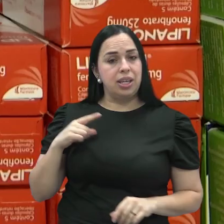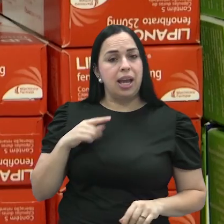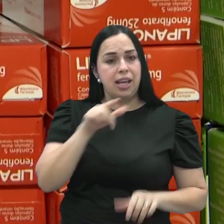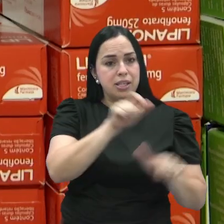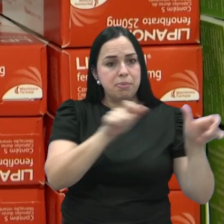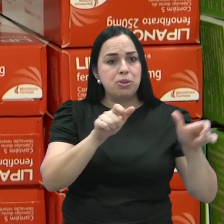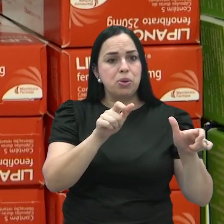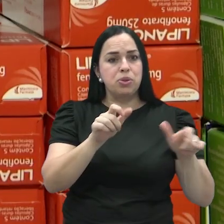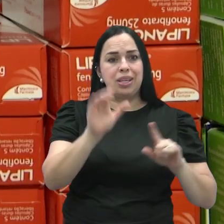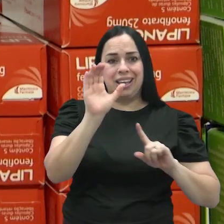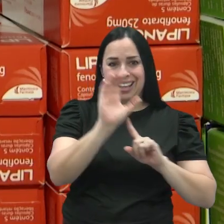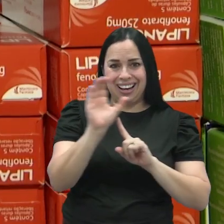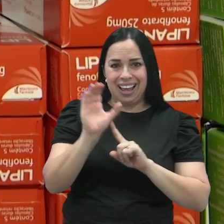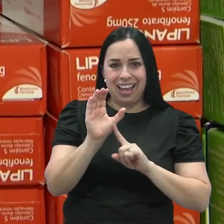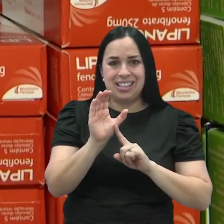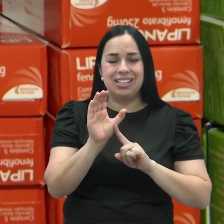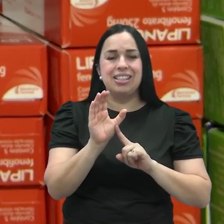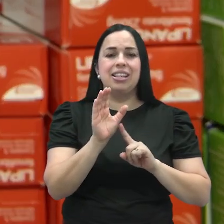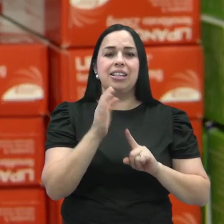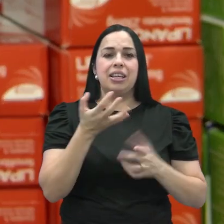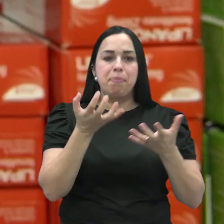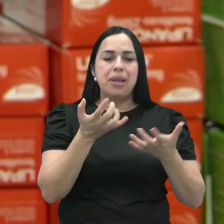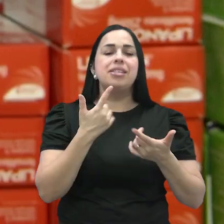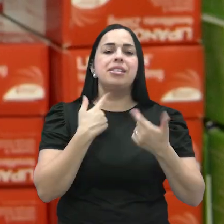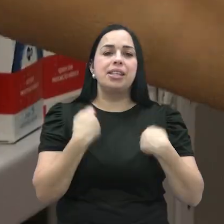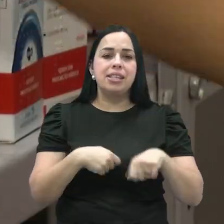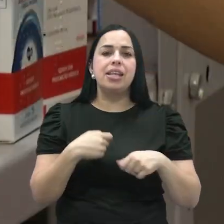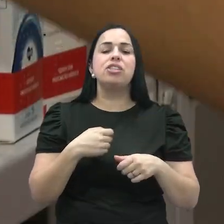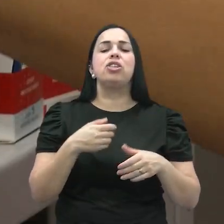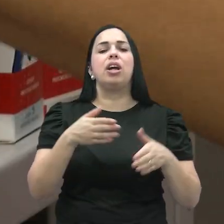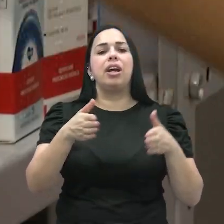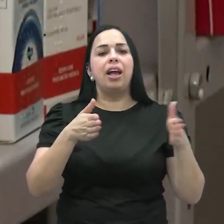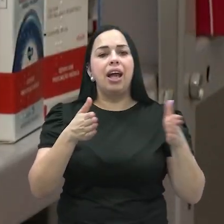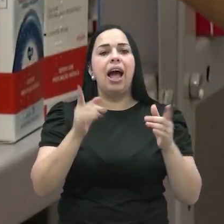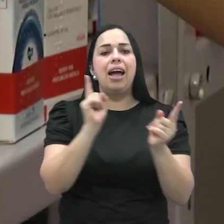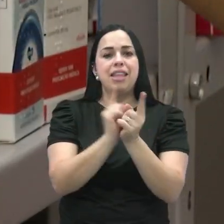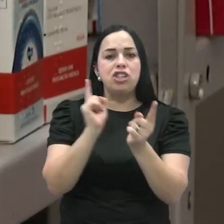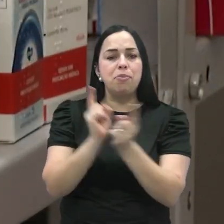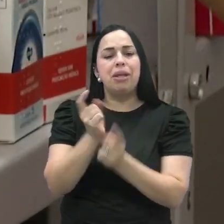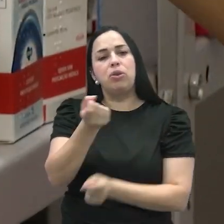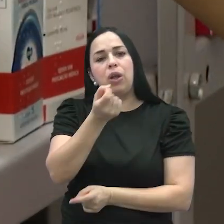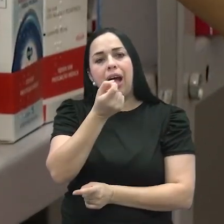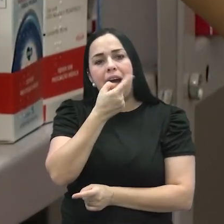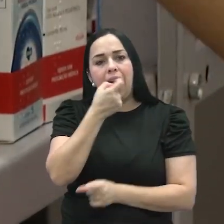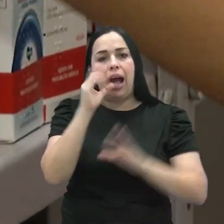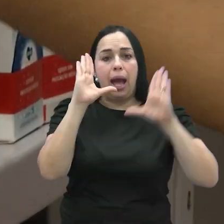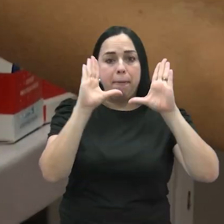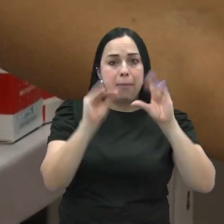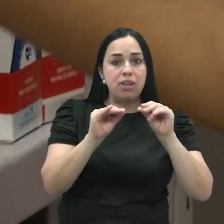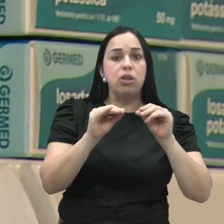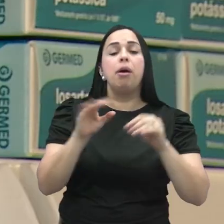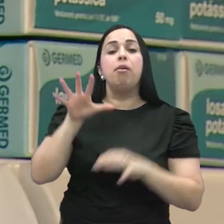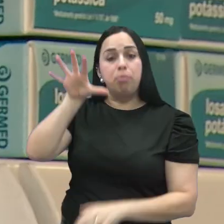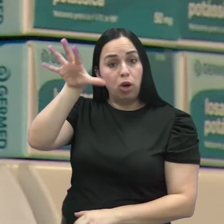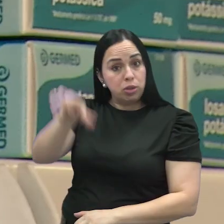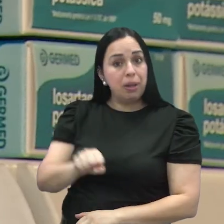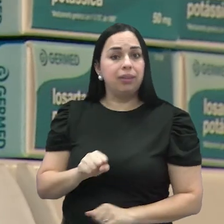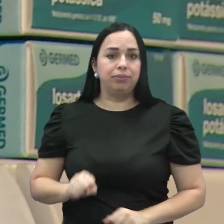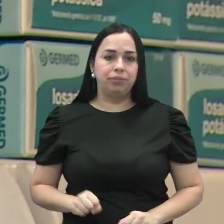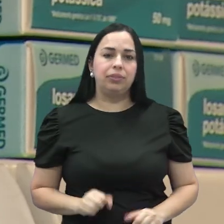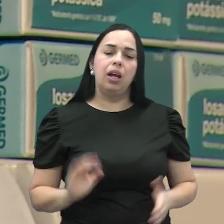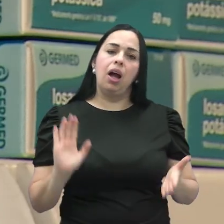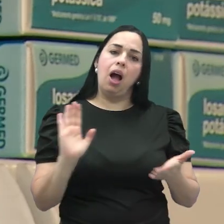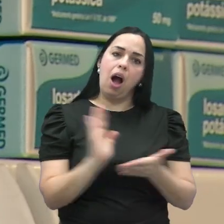remédios, para que pacientes atendidos em períodos noturnos e aos fins de semana não fiquem sem medicação. Para muitos,